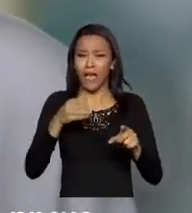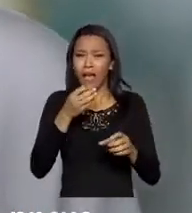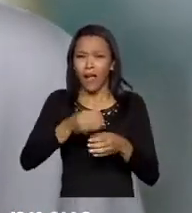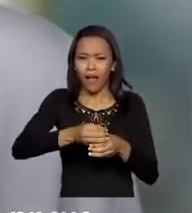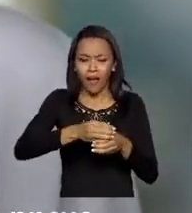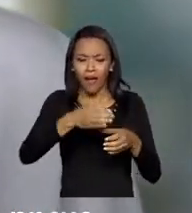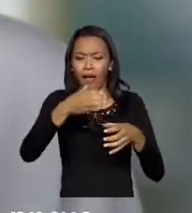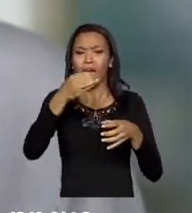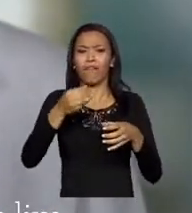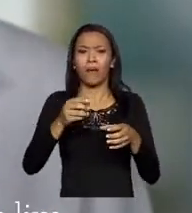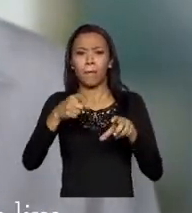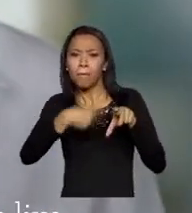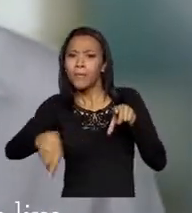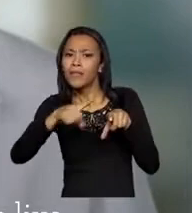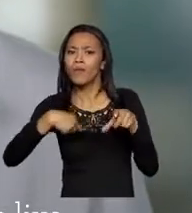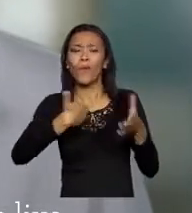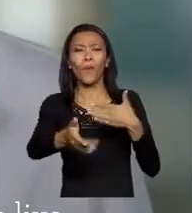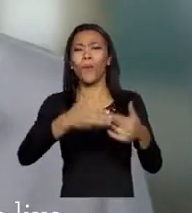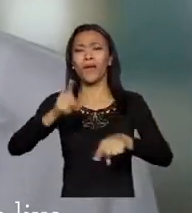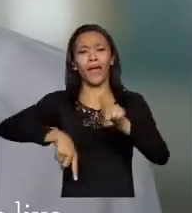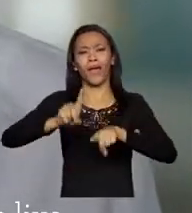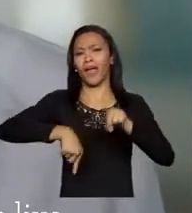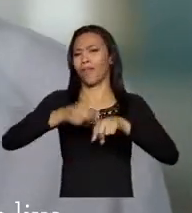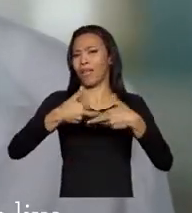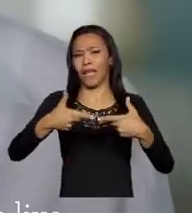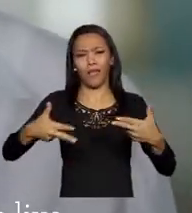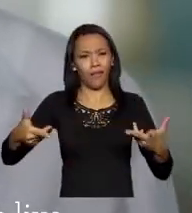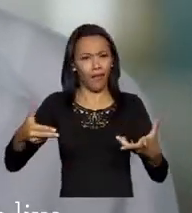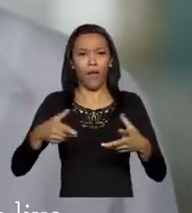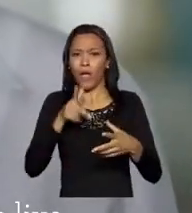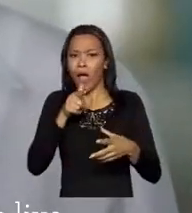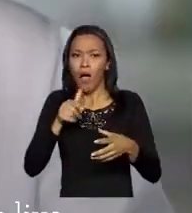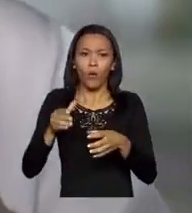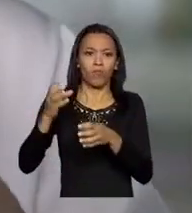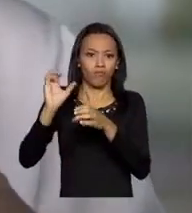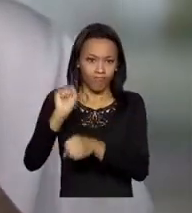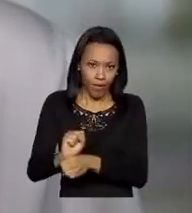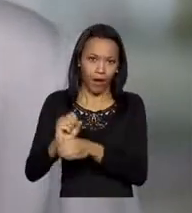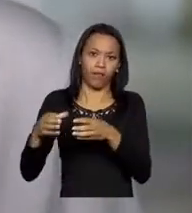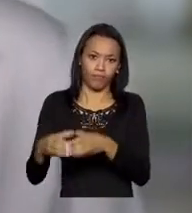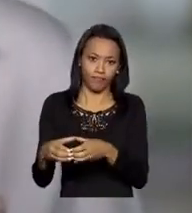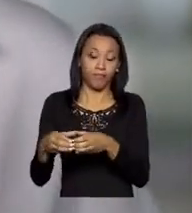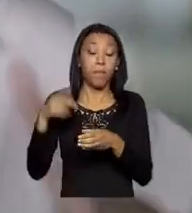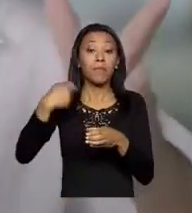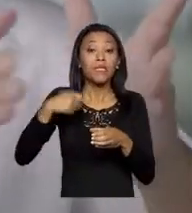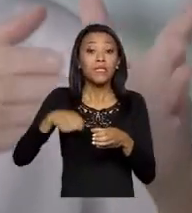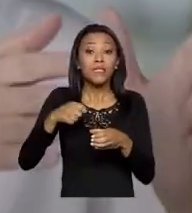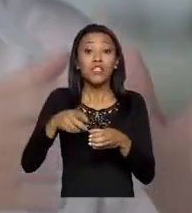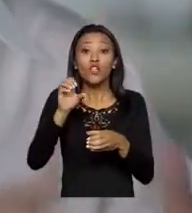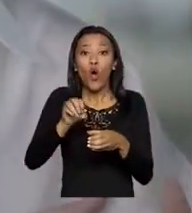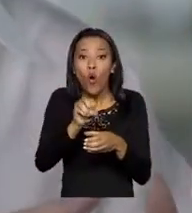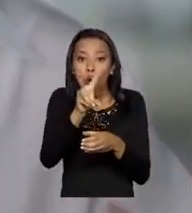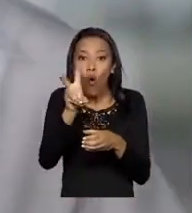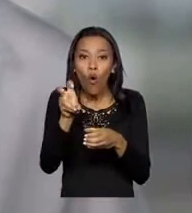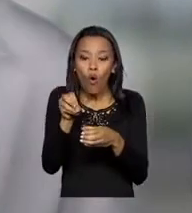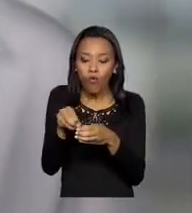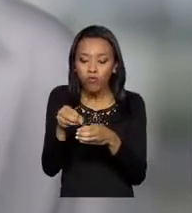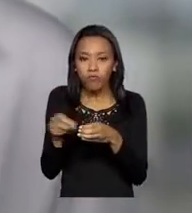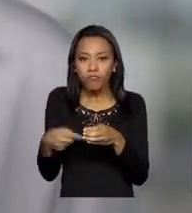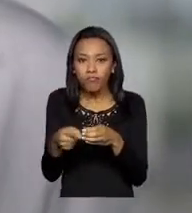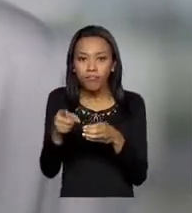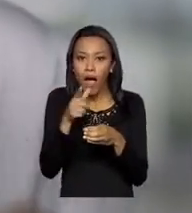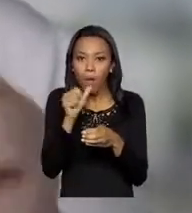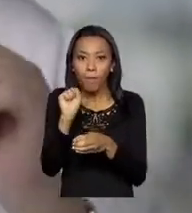garrafas pneus ou qualquer recipiente descartado como lixo ele só precisa depositar seus ovos